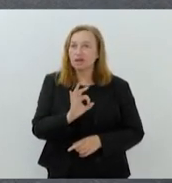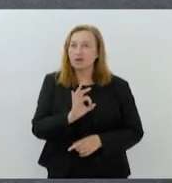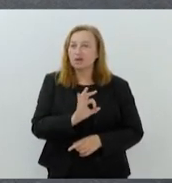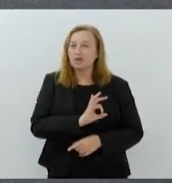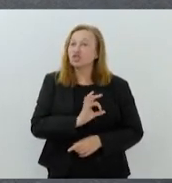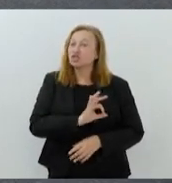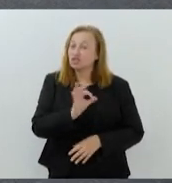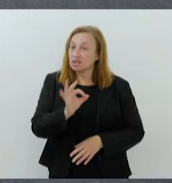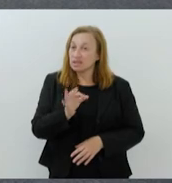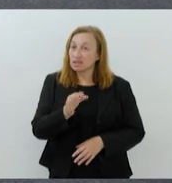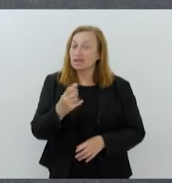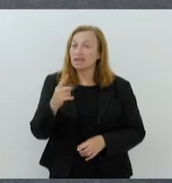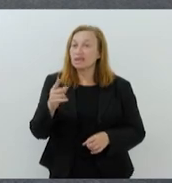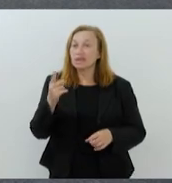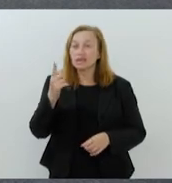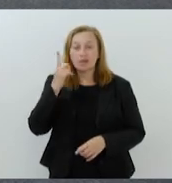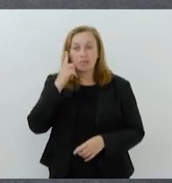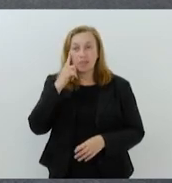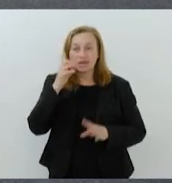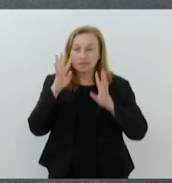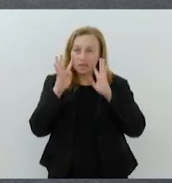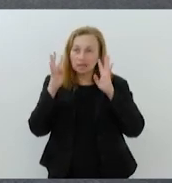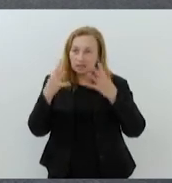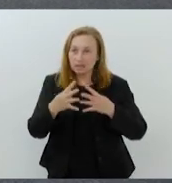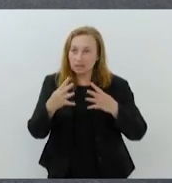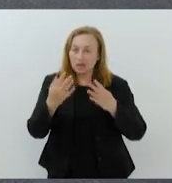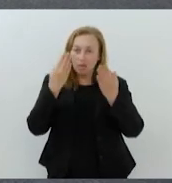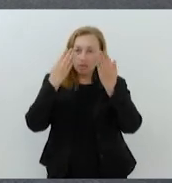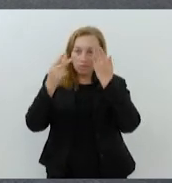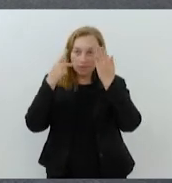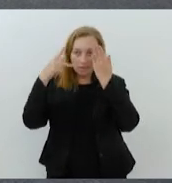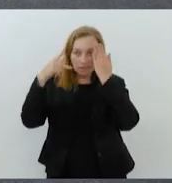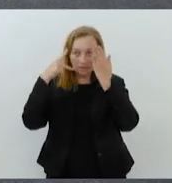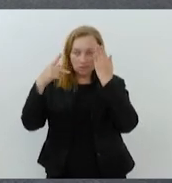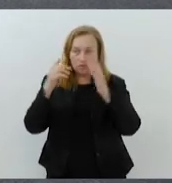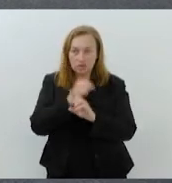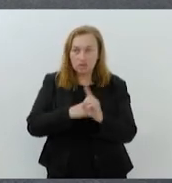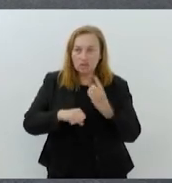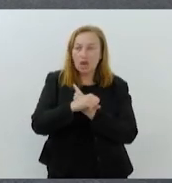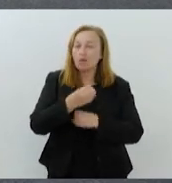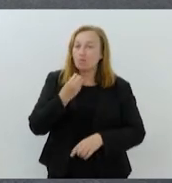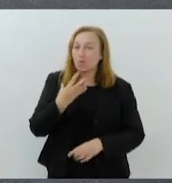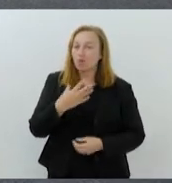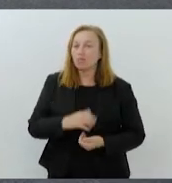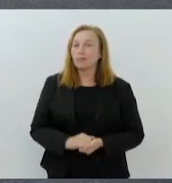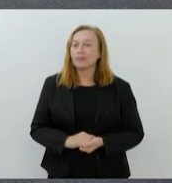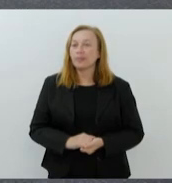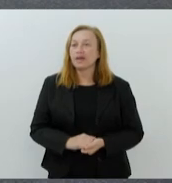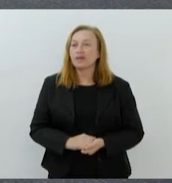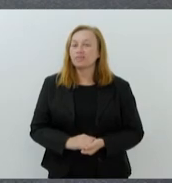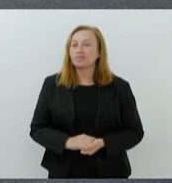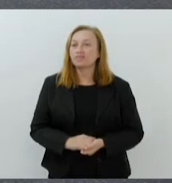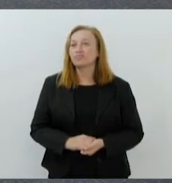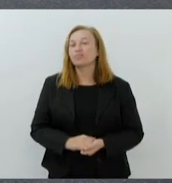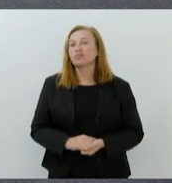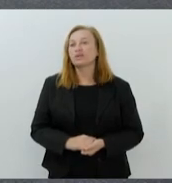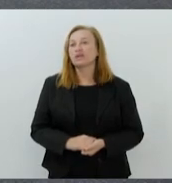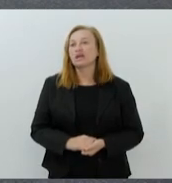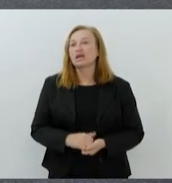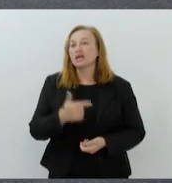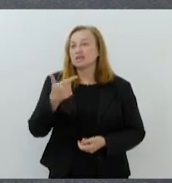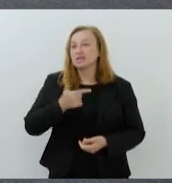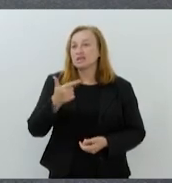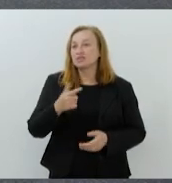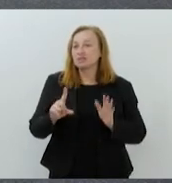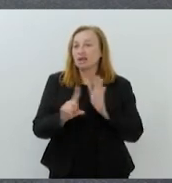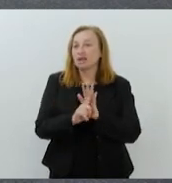que a gente pense toda a nossa rede de atenção psicossocial. Bom, recentemente, aliás, nem tão recentemente, segundo a